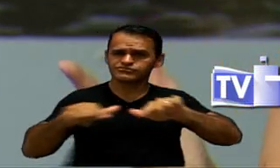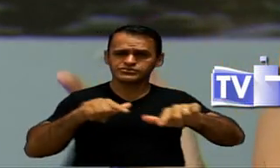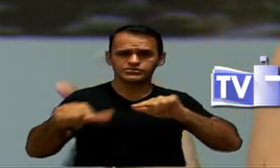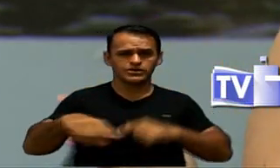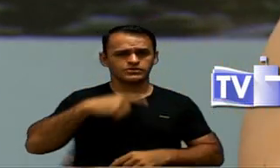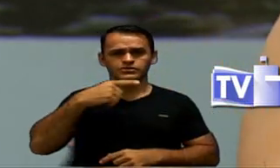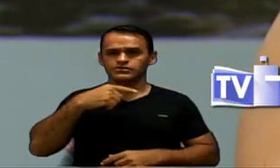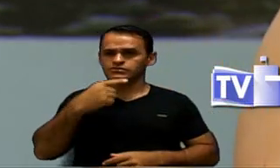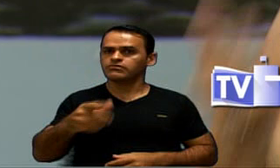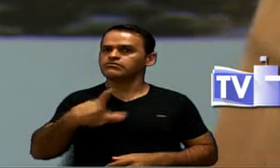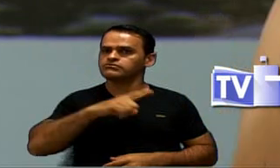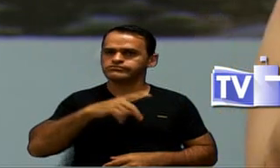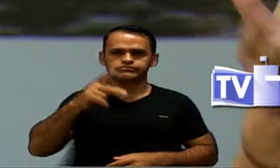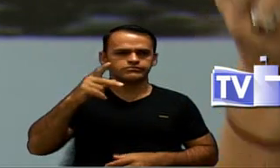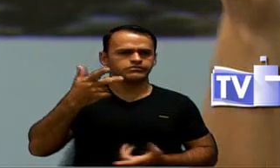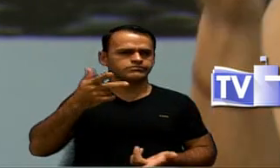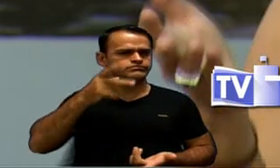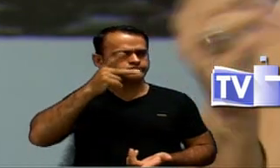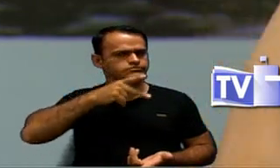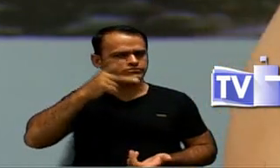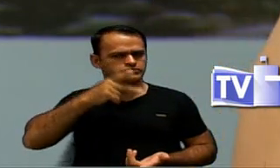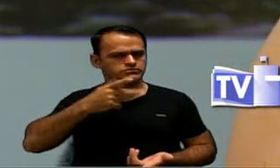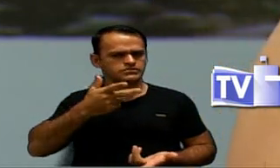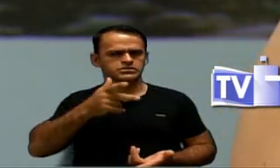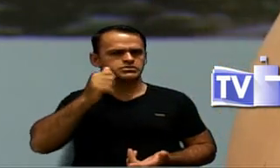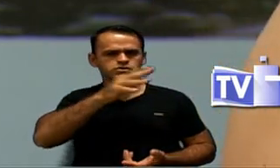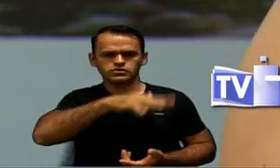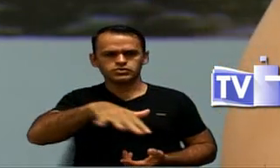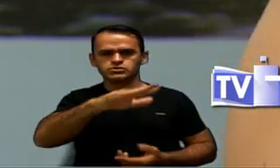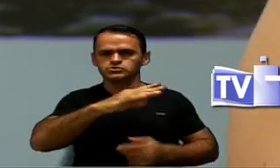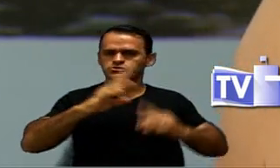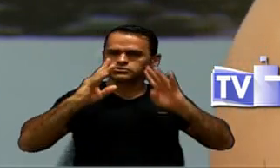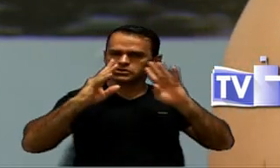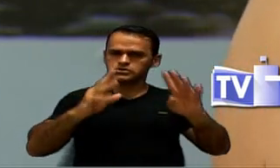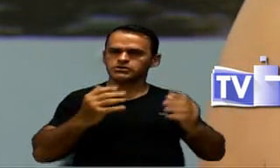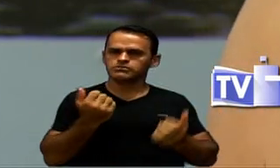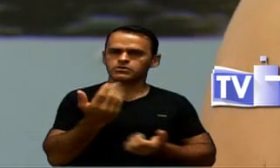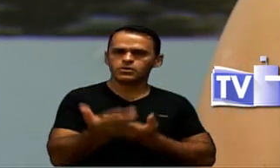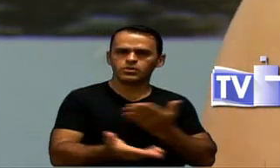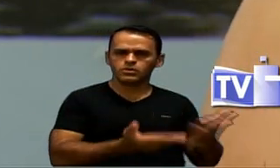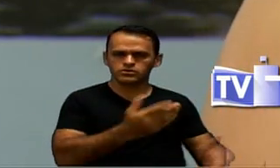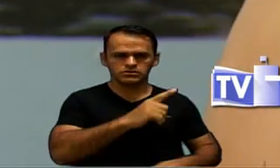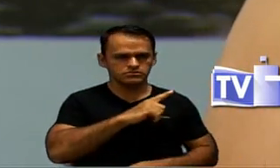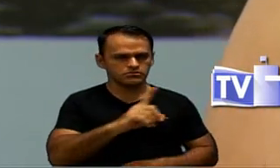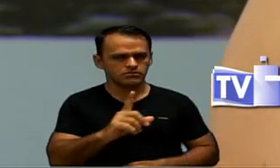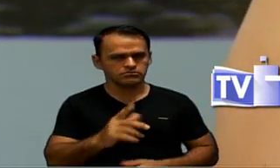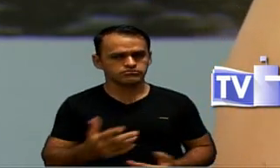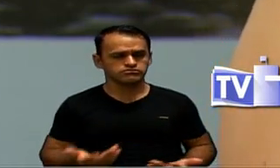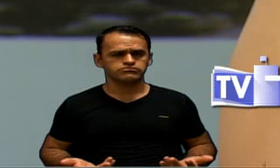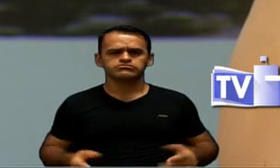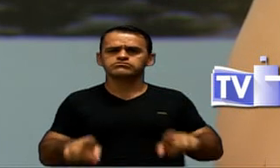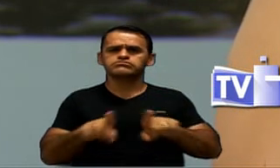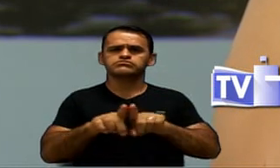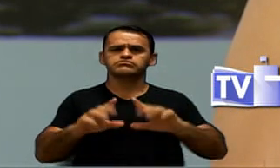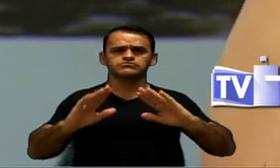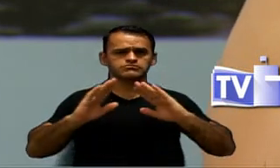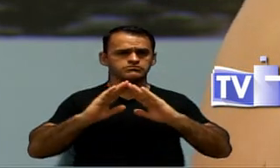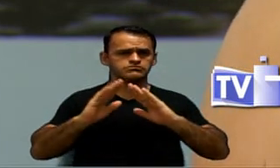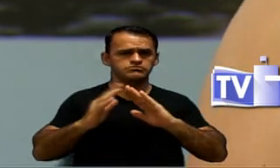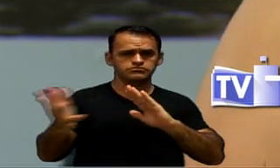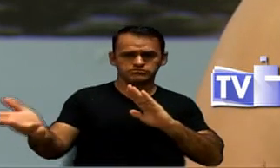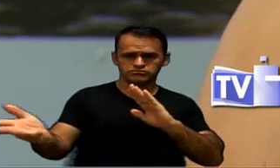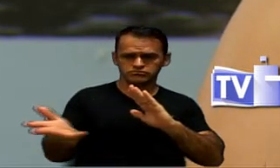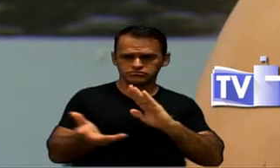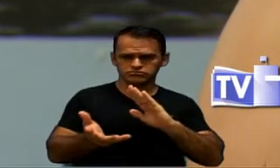temos a política, mas será que a mulher está sendo bem atendida? Aí nós temos também a Casa Abrigo